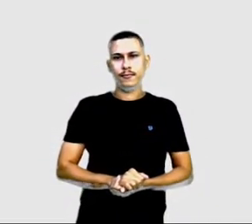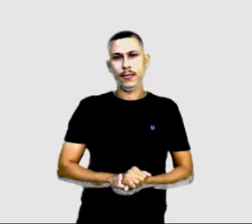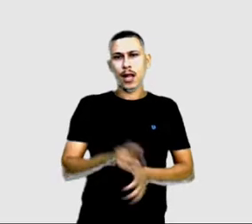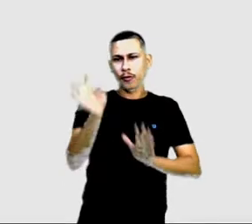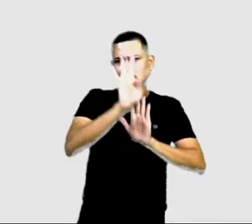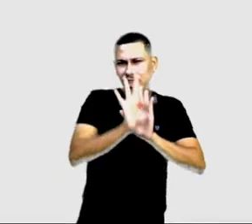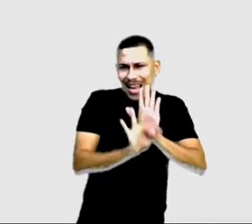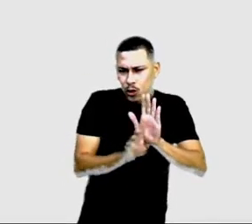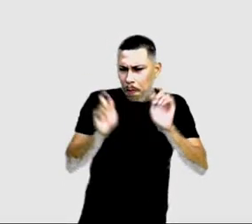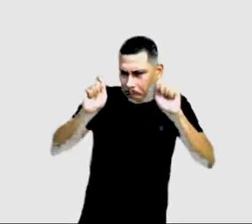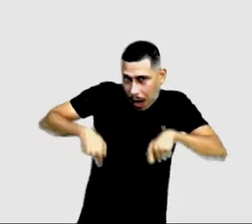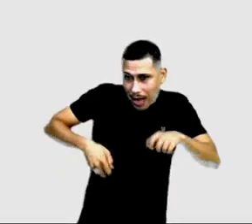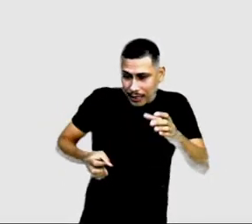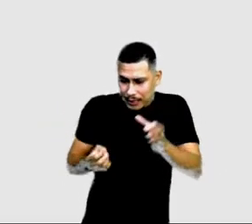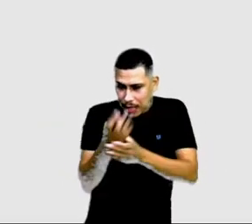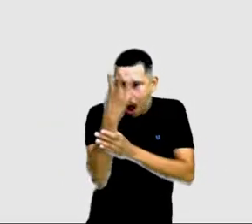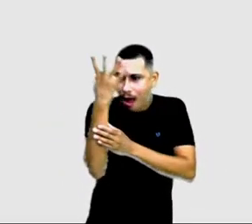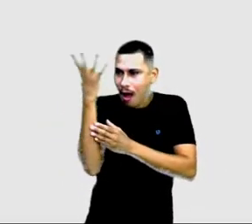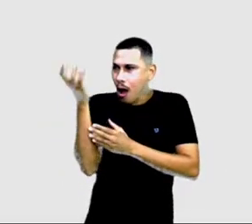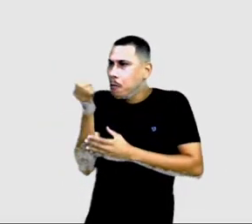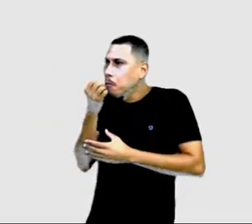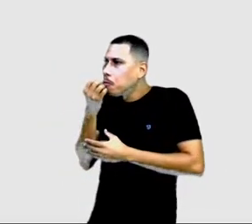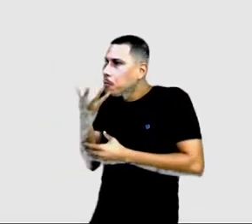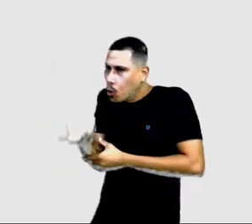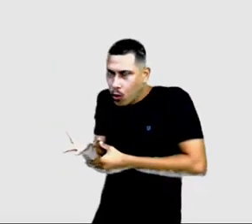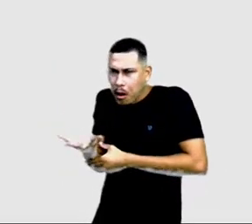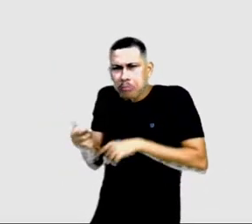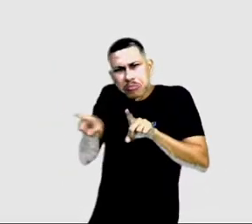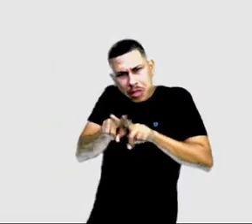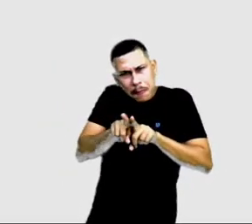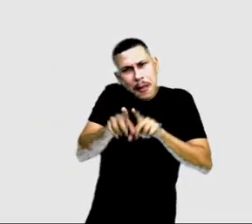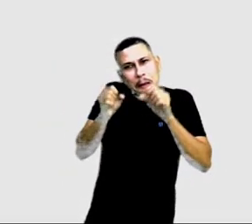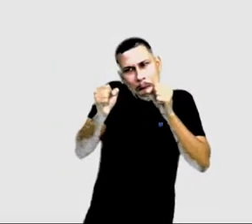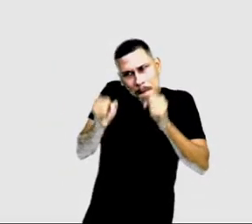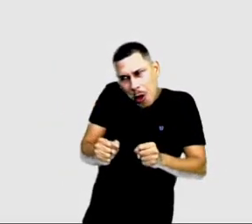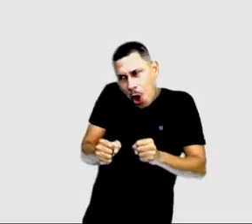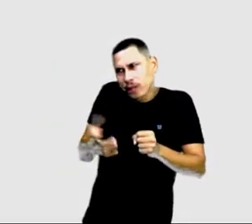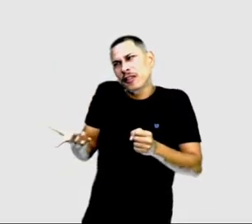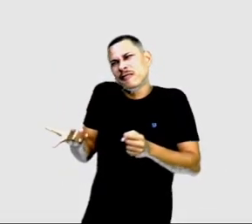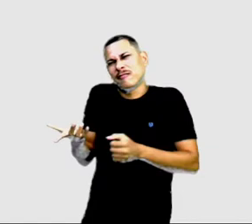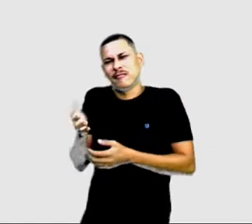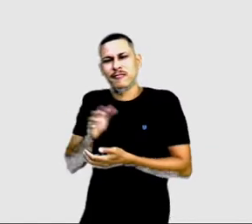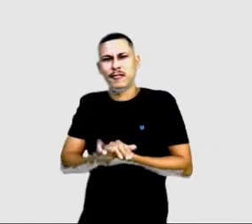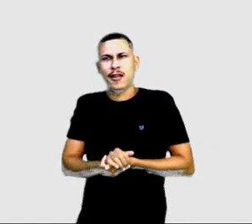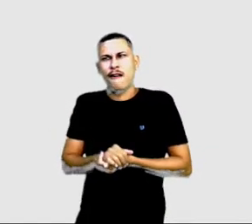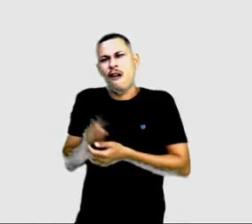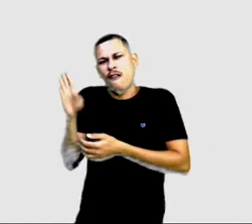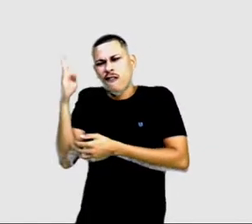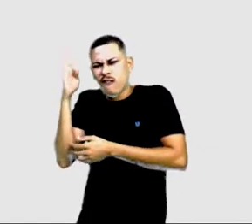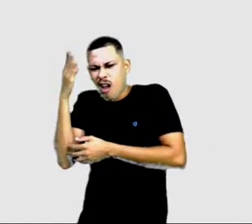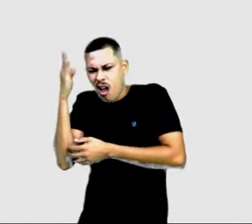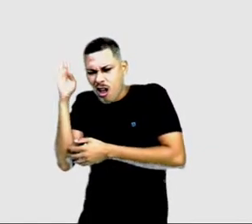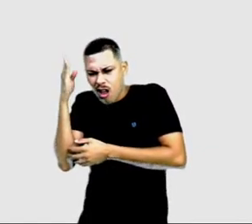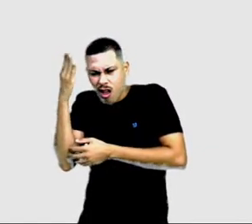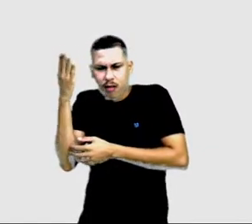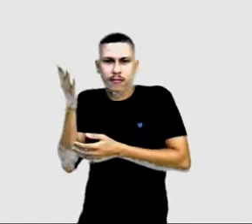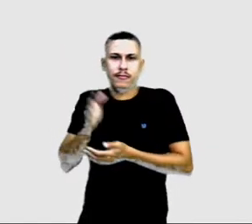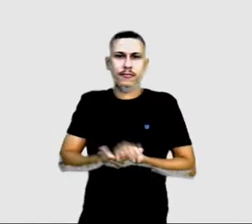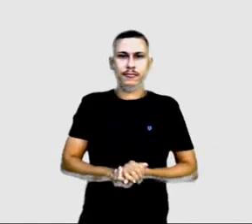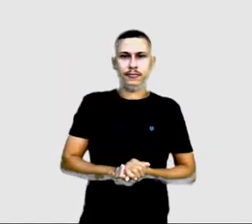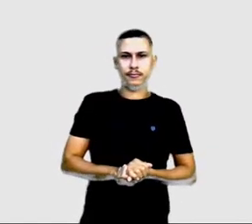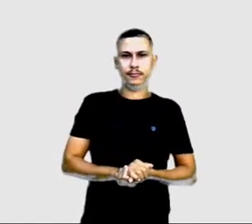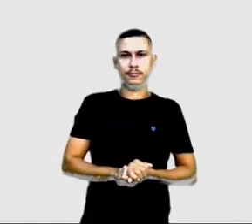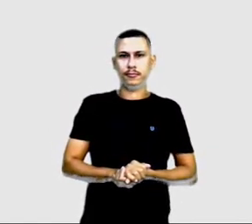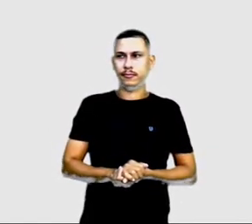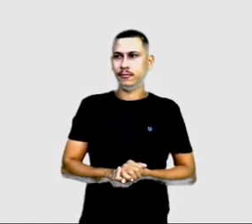criativo, ele tem que ter humor e também pode ter um pouquinho de ironia. A função apelativa, conativa